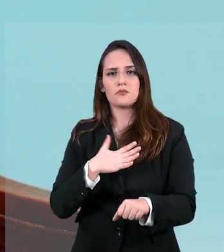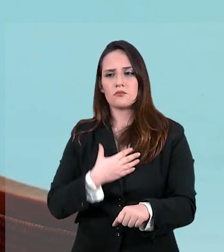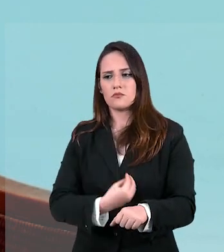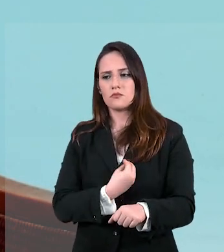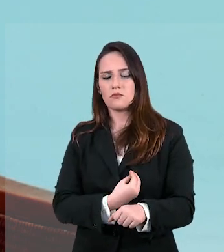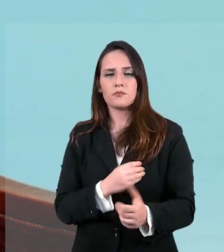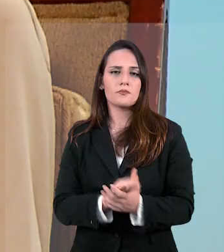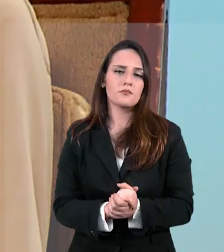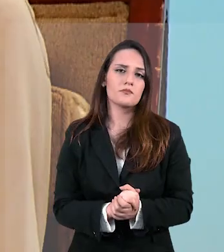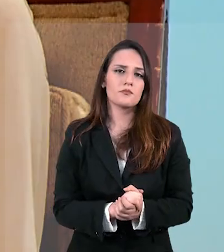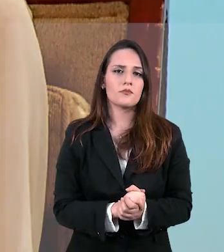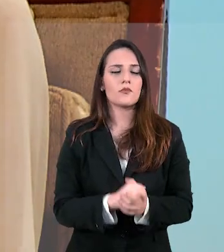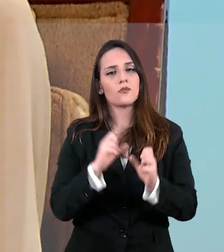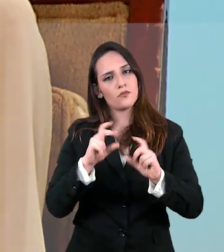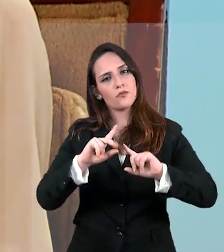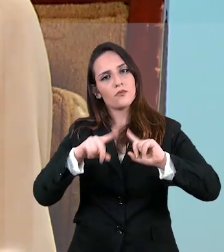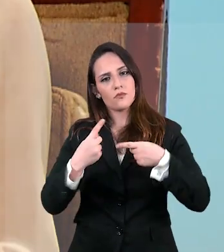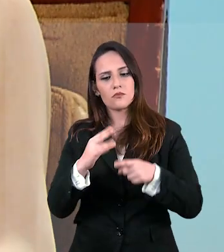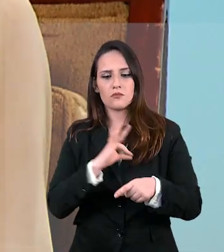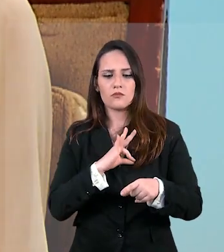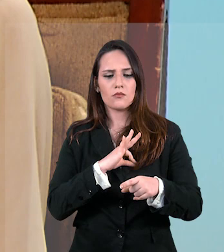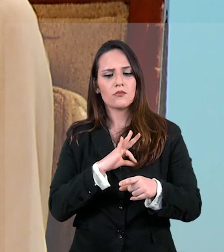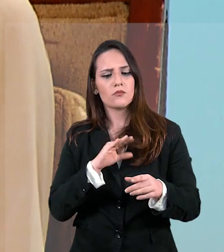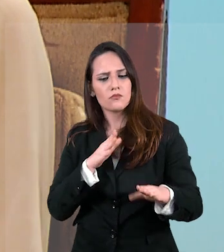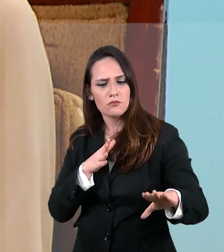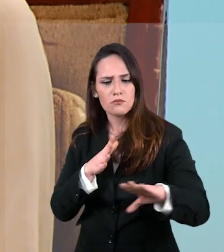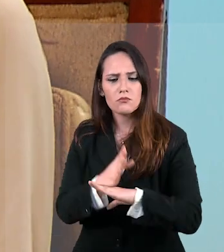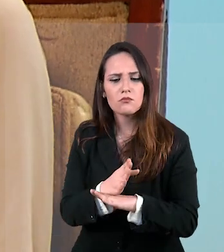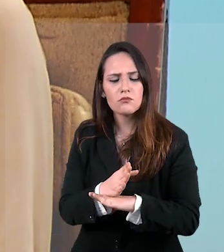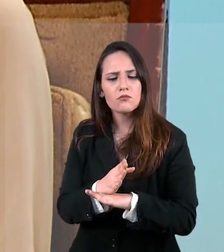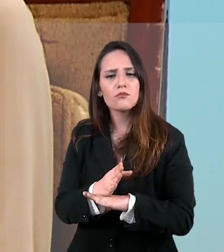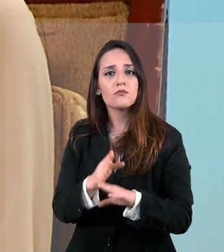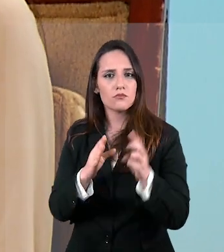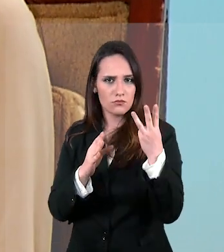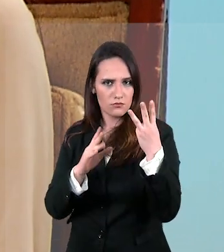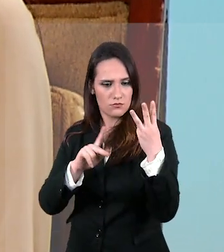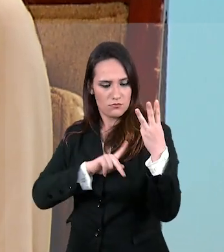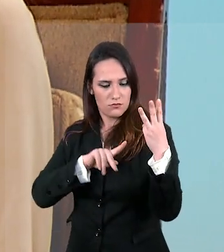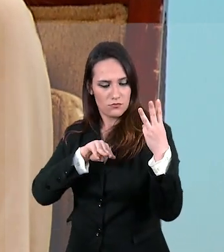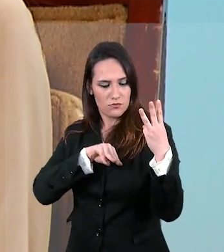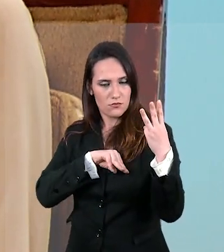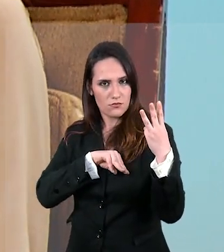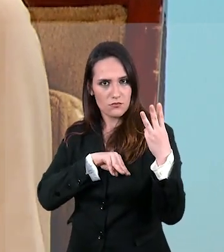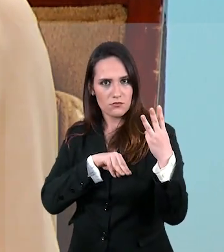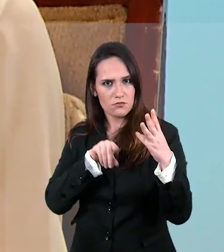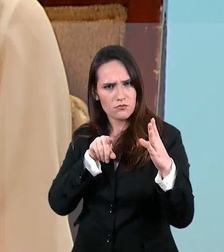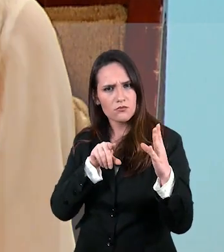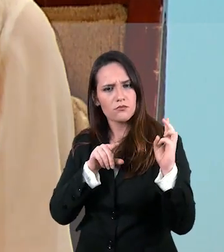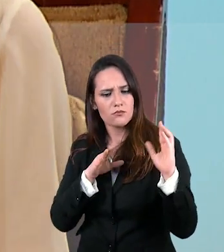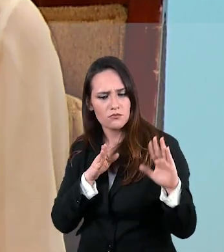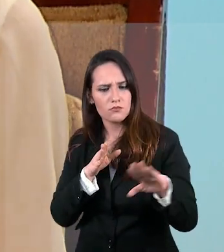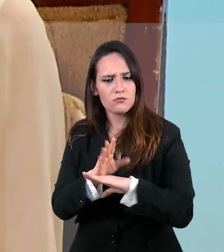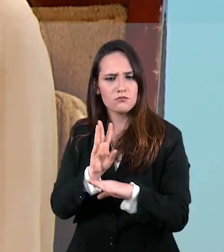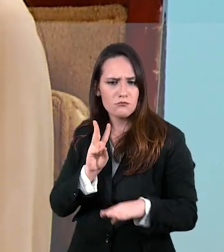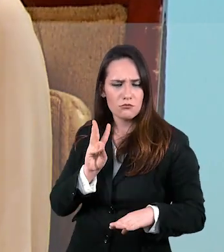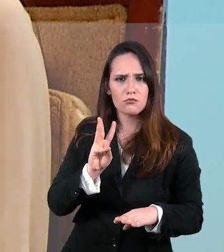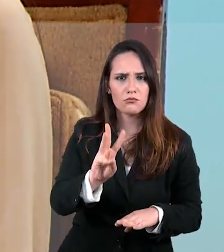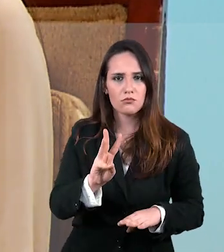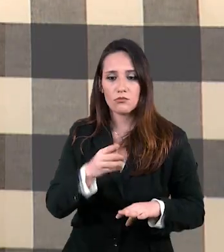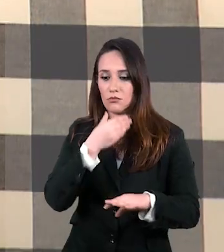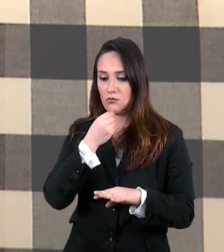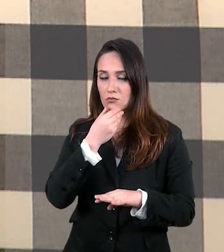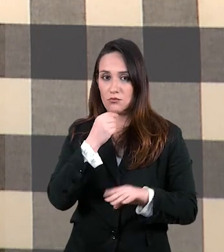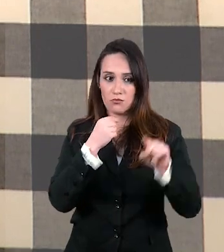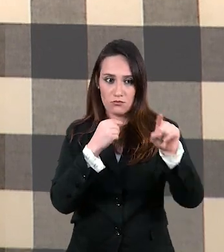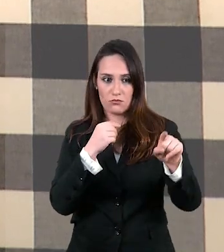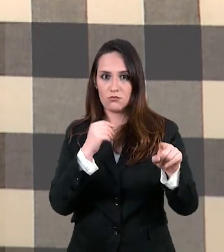momento da minha vida. Né? E aí foi quando os policiais militares entraram, foram 3, E aí, imediatamente, ele